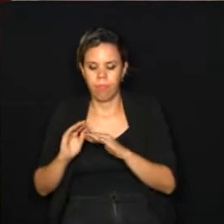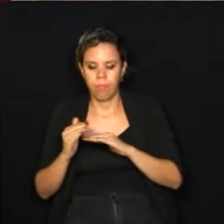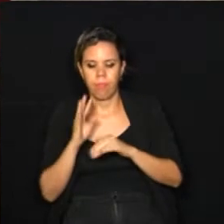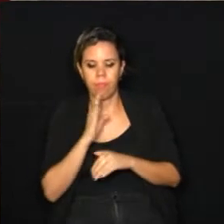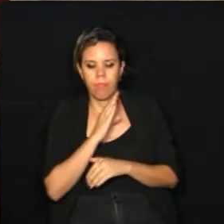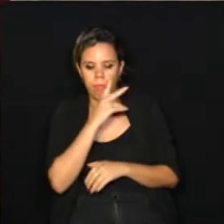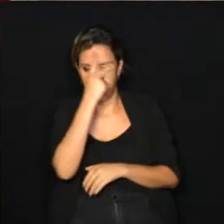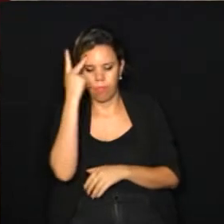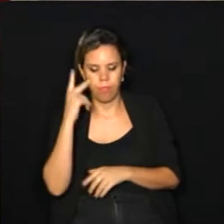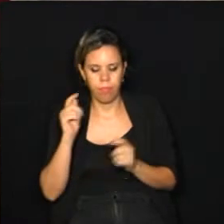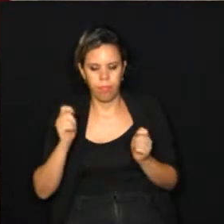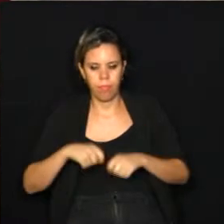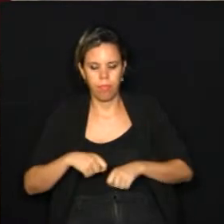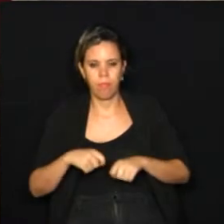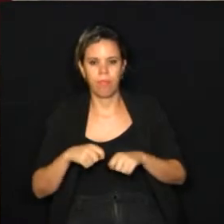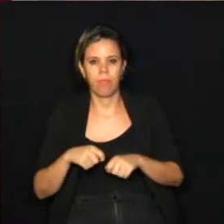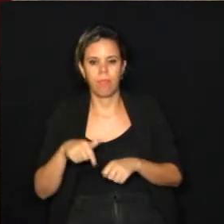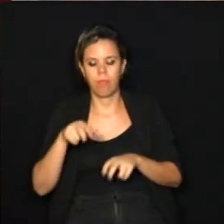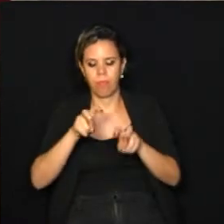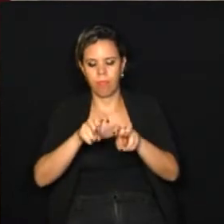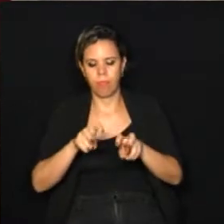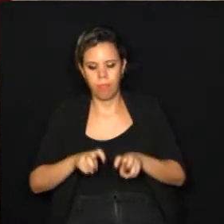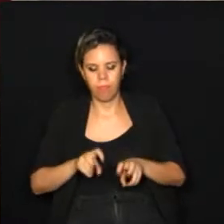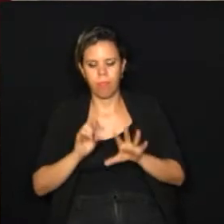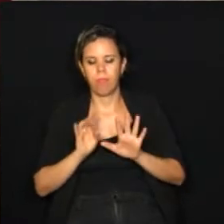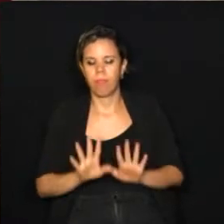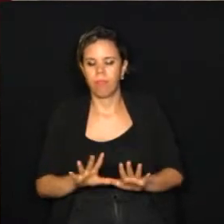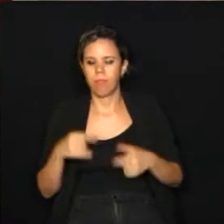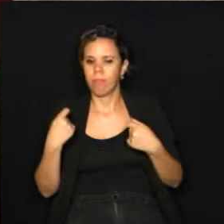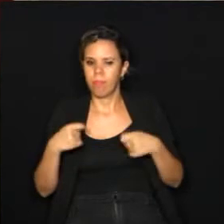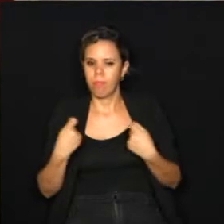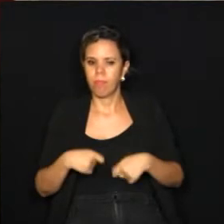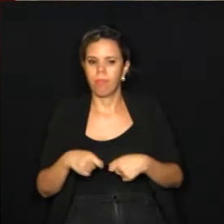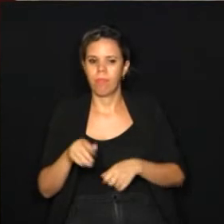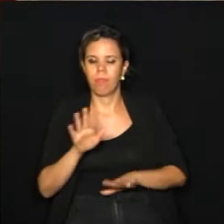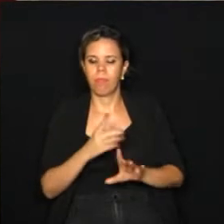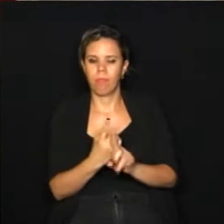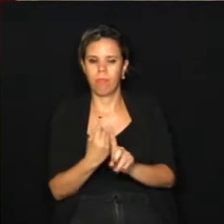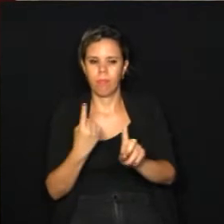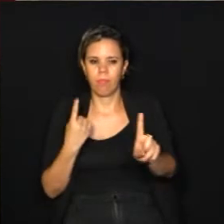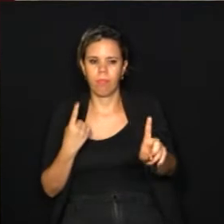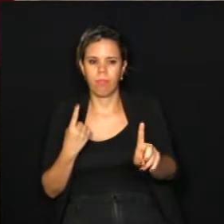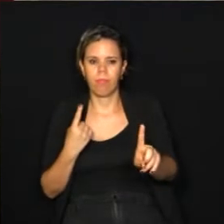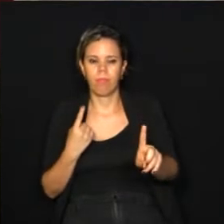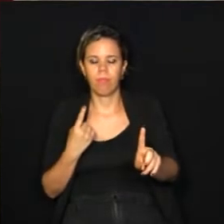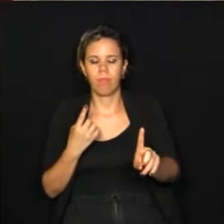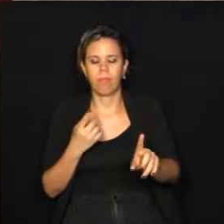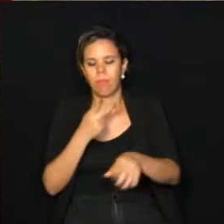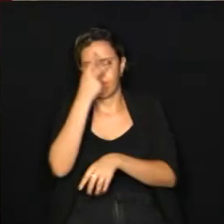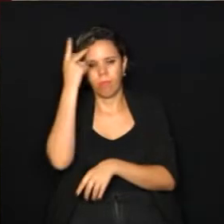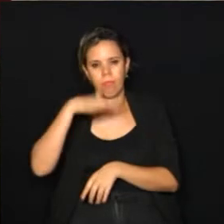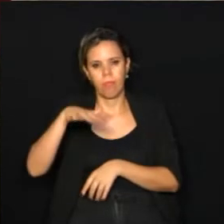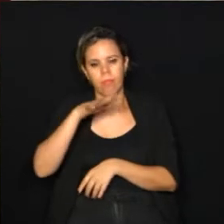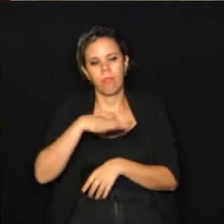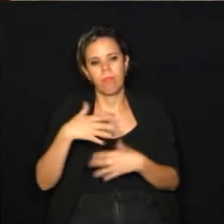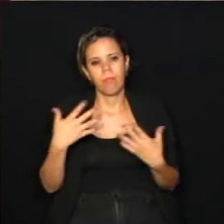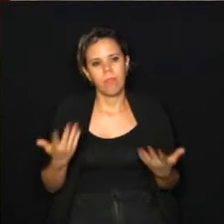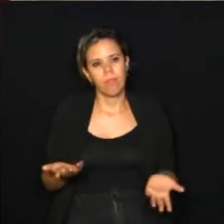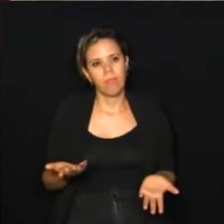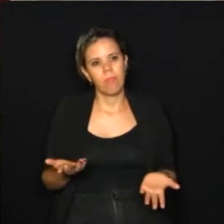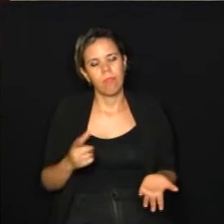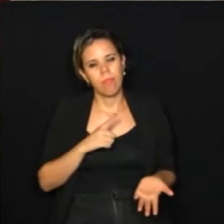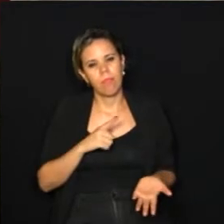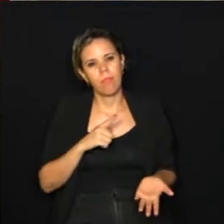pessoas só podem ficar sentadas, é preciso manter o distanciamento pessoal, né? Então, a gente